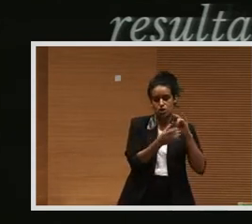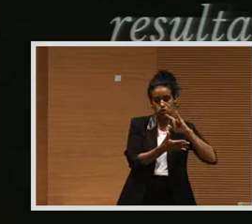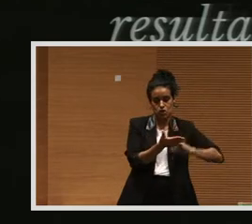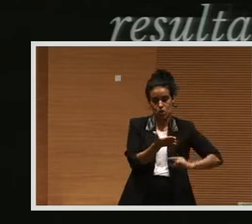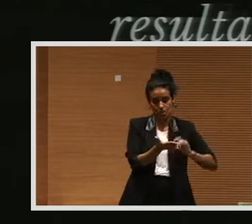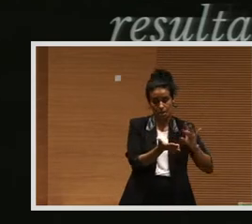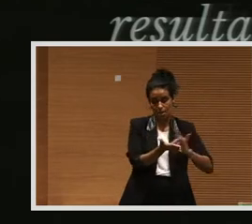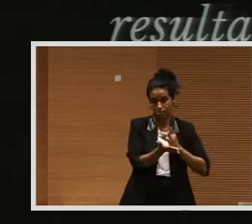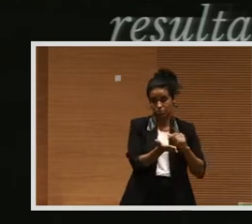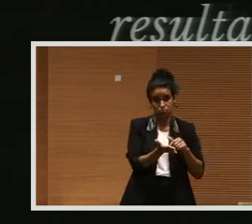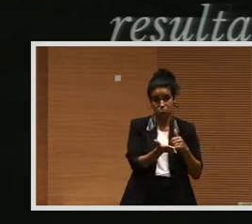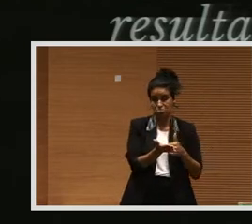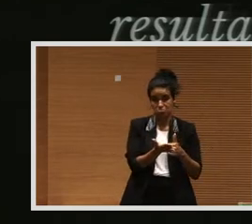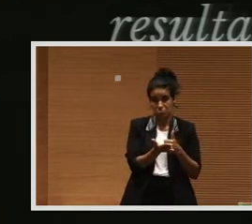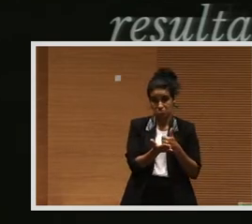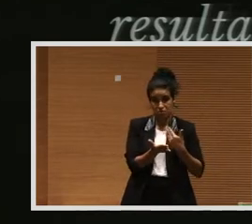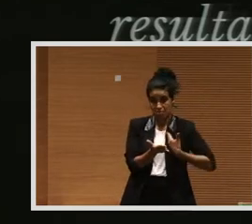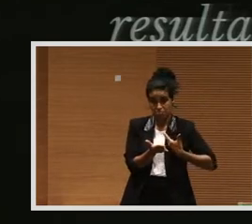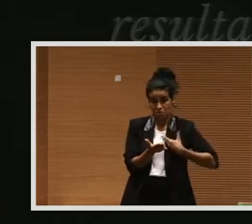médicos, geralmente melhor.